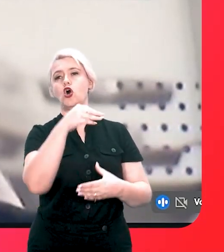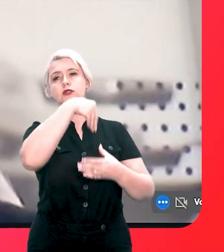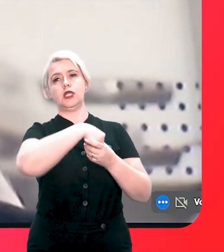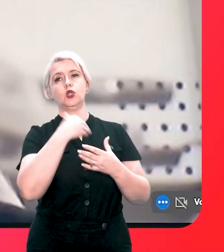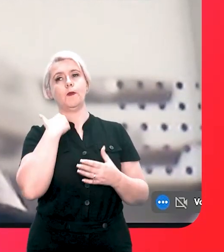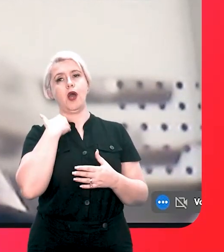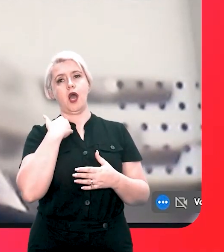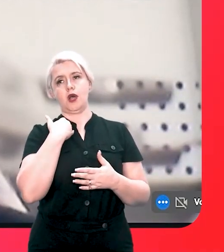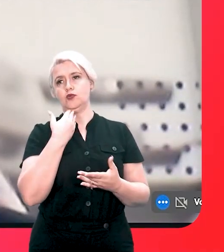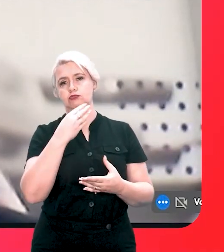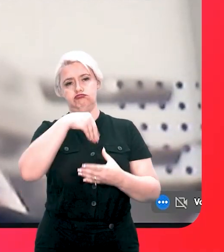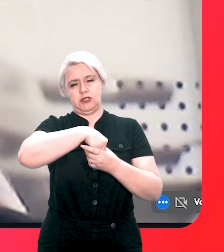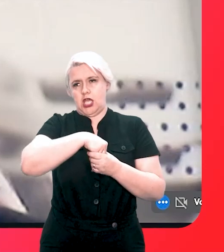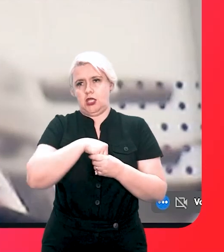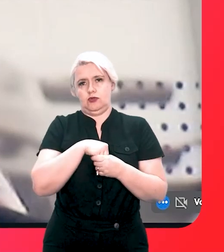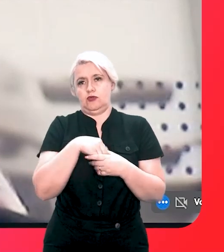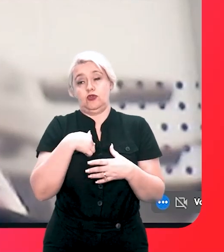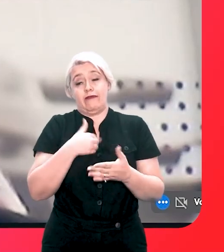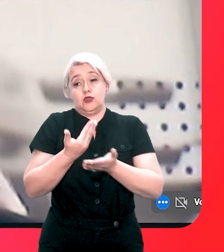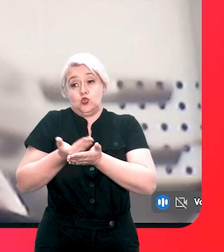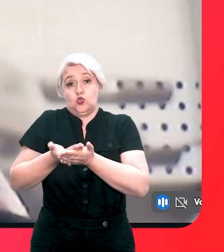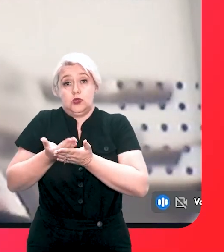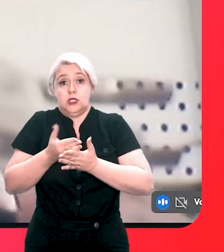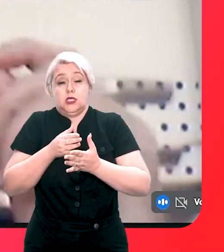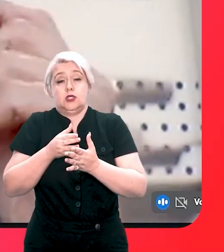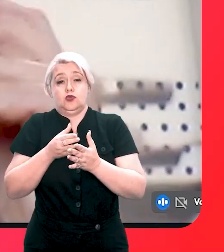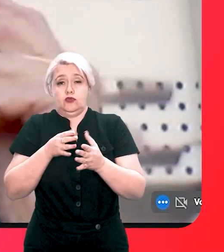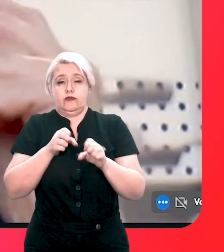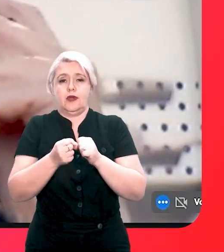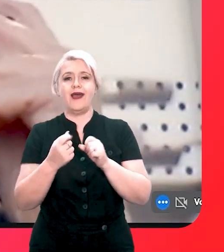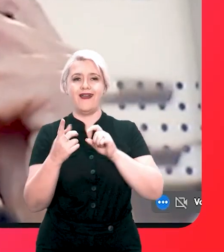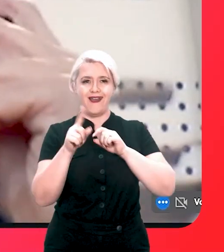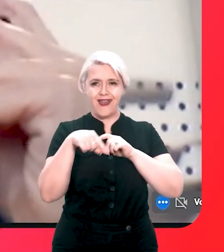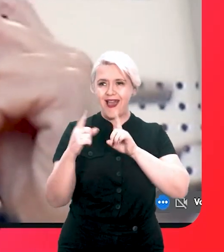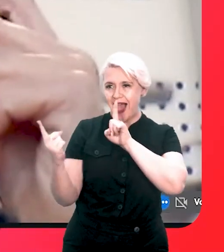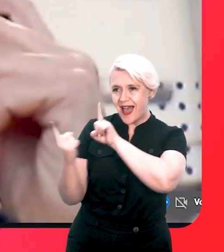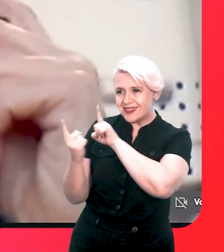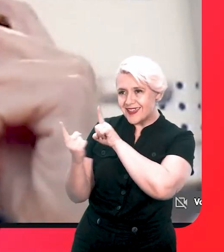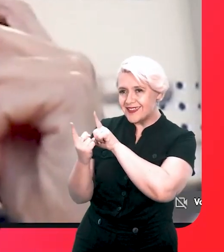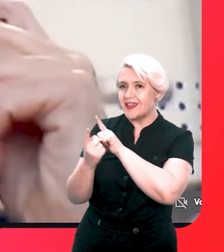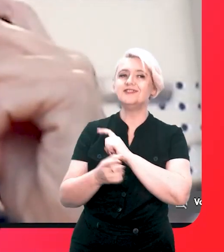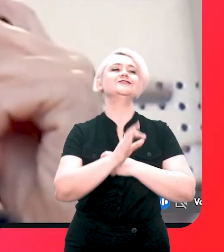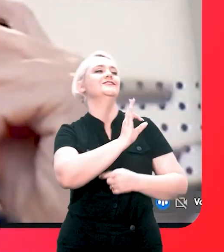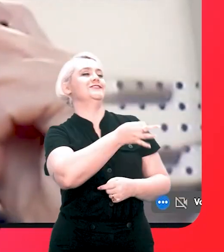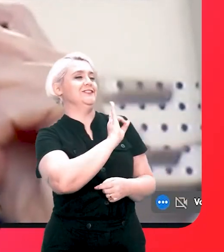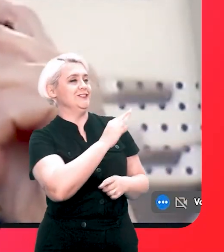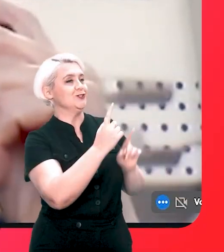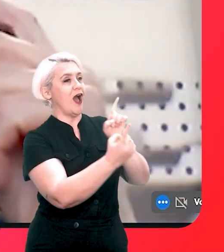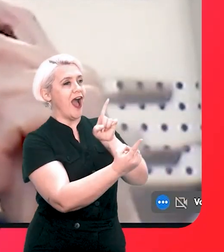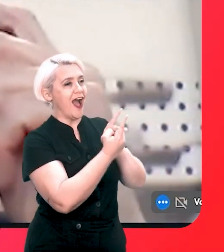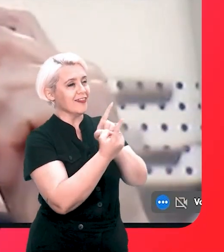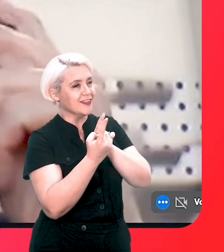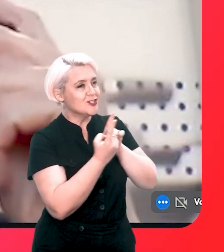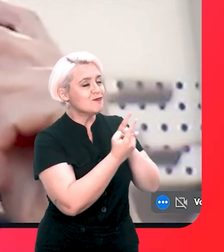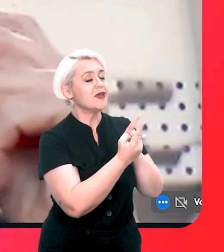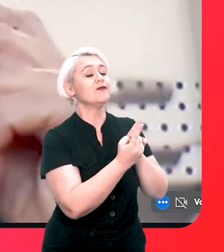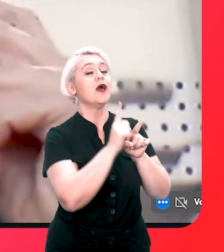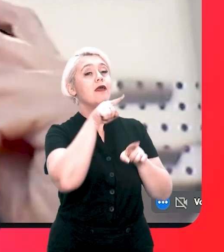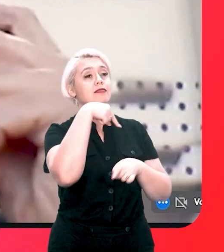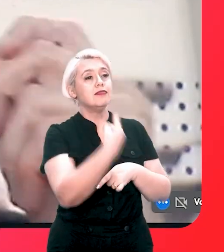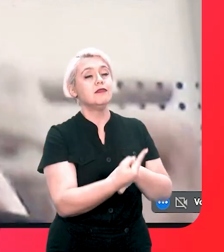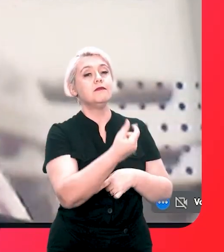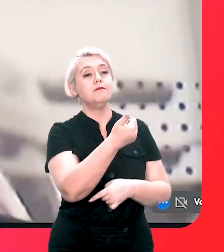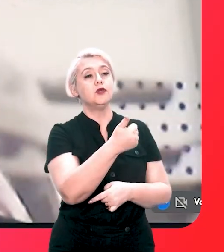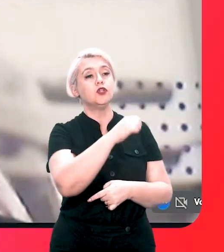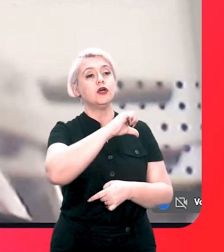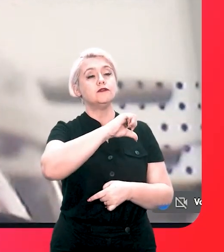eu ainda estava me formando na faculdade. Atendente. Né? Exatamente. E aí, de 83,